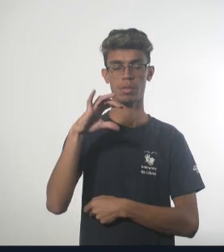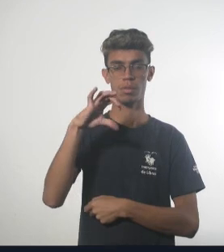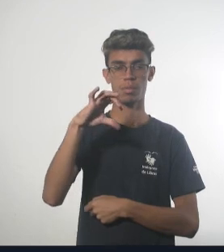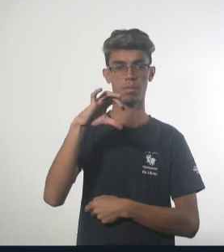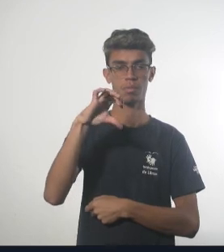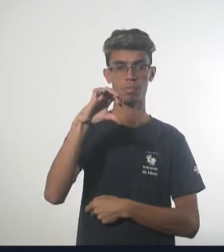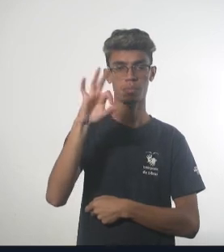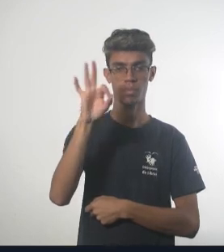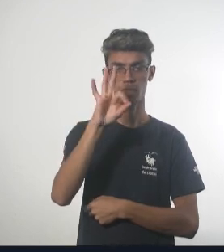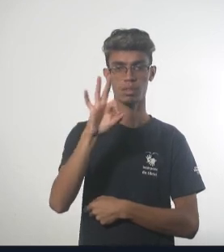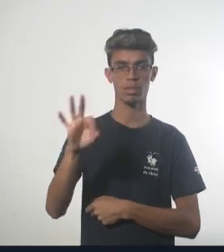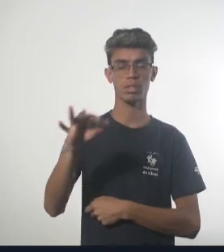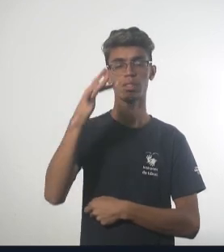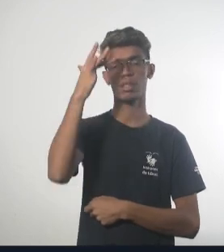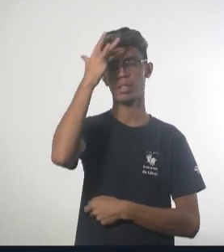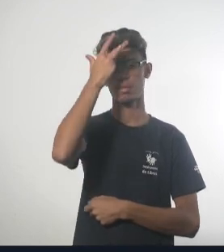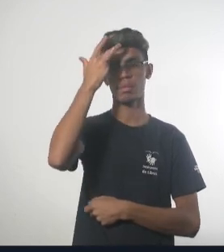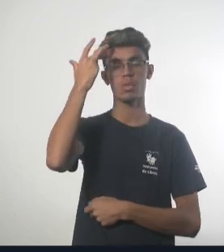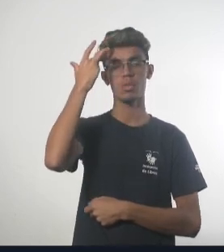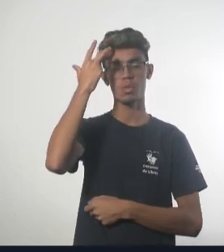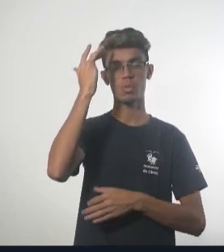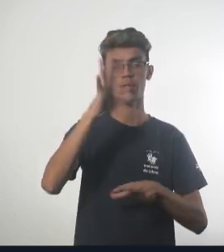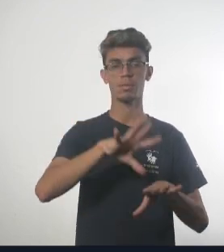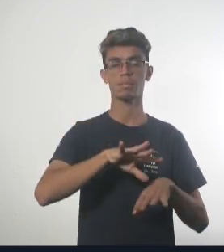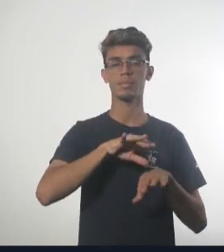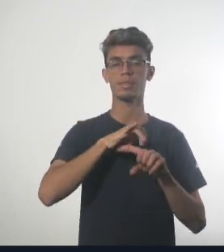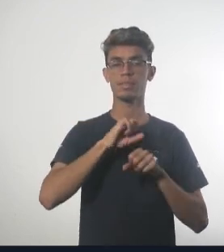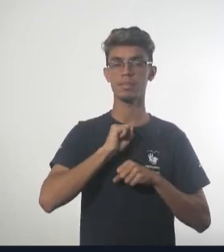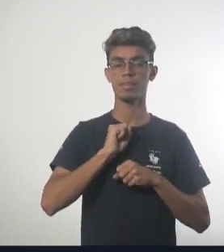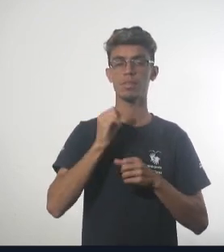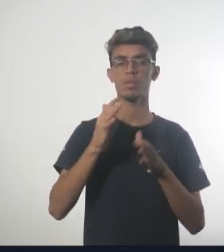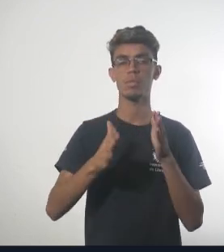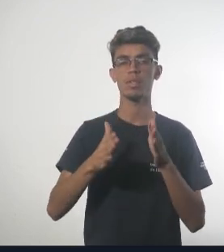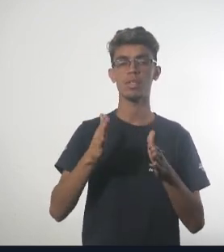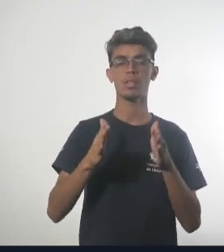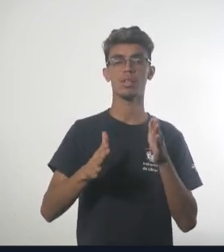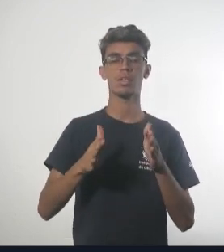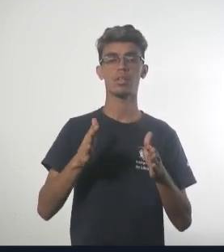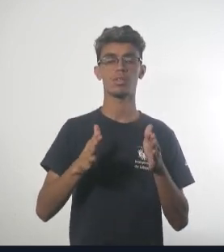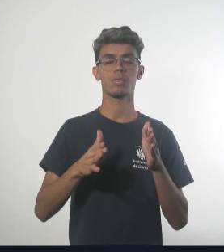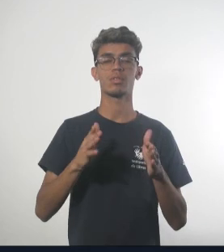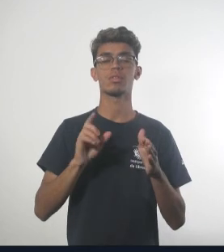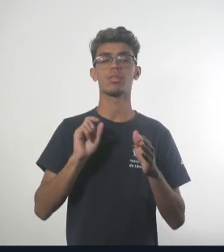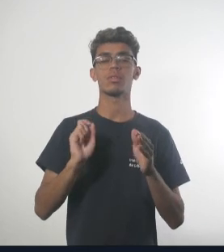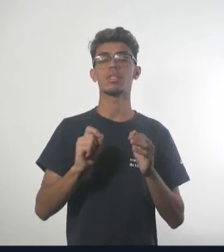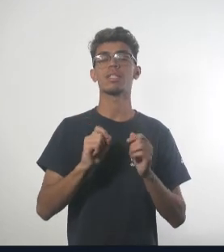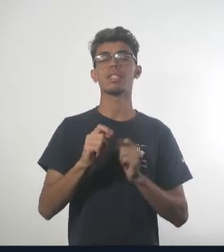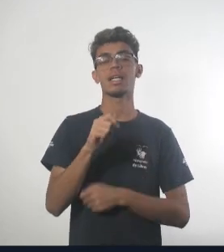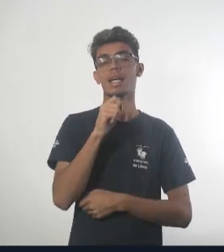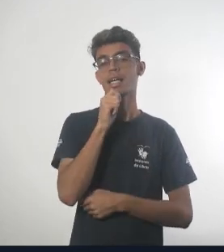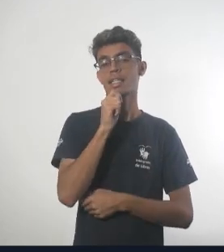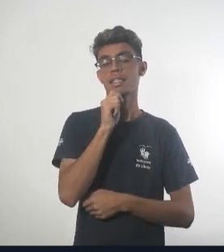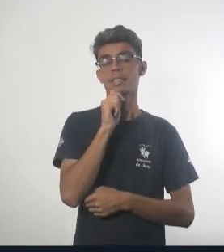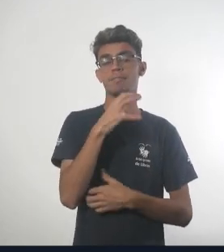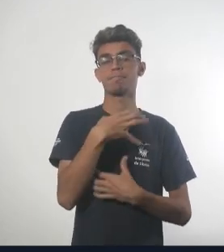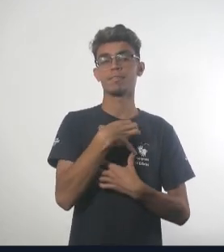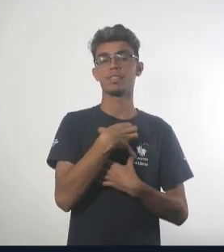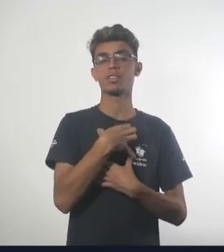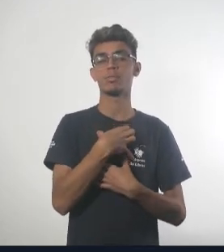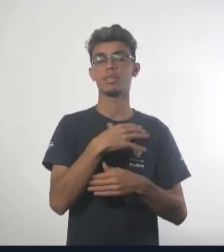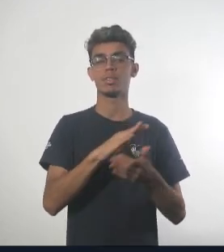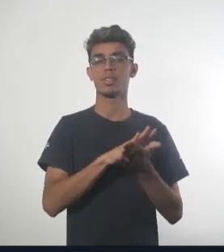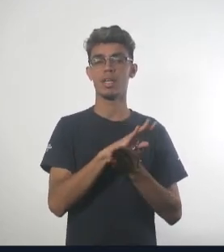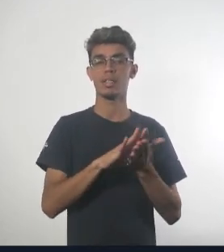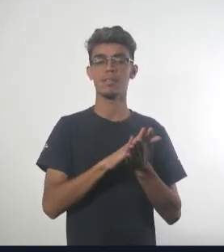44% das pessoas geralmente se infectam no período em que o caso índice ainda não desenvolveu os sintomas. Então,